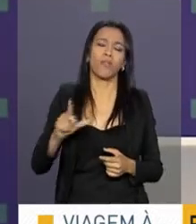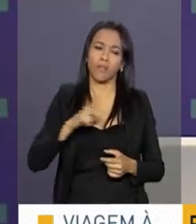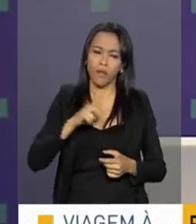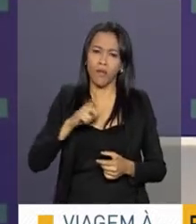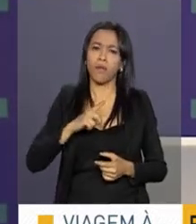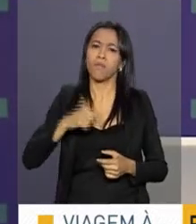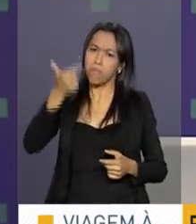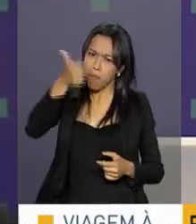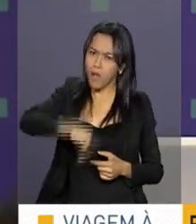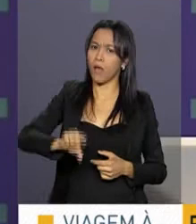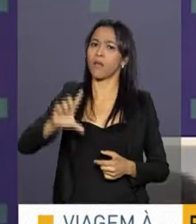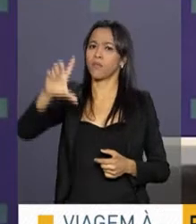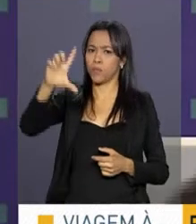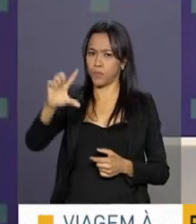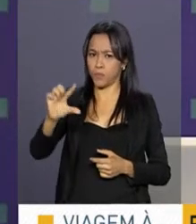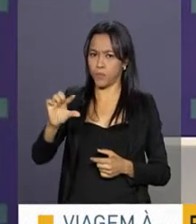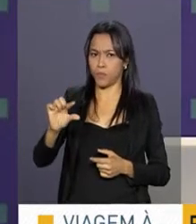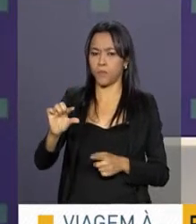para a queda